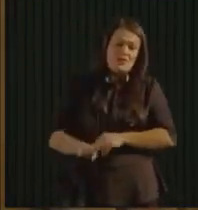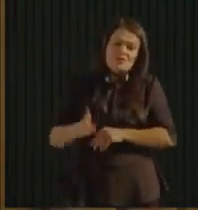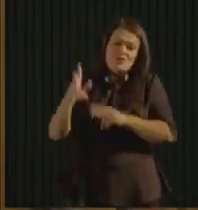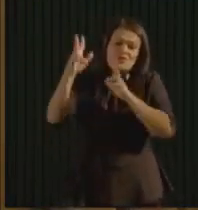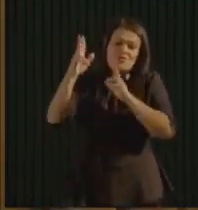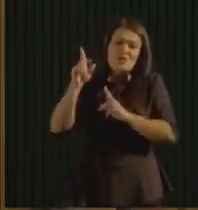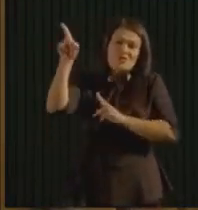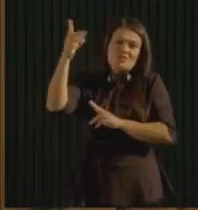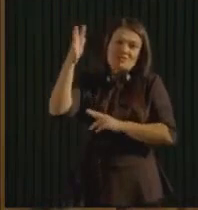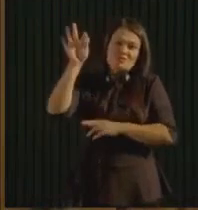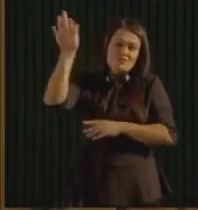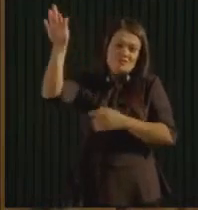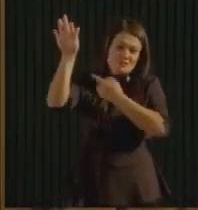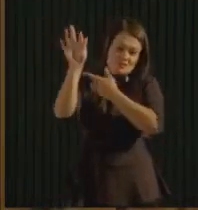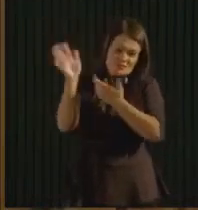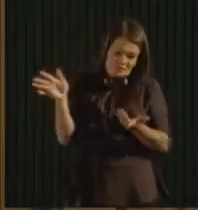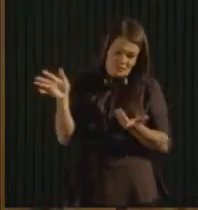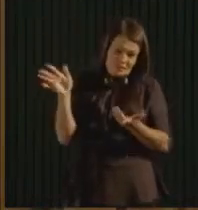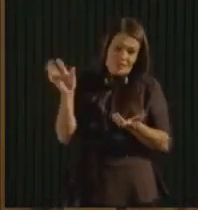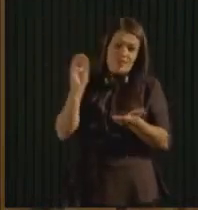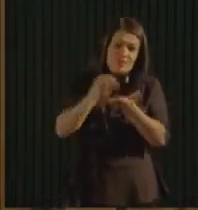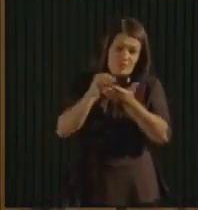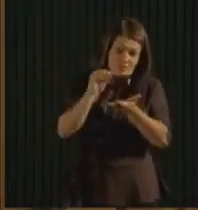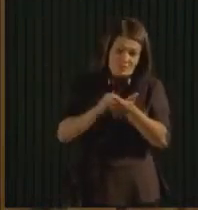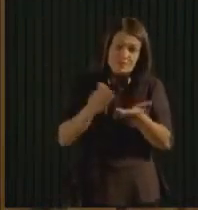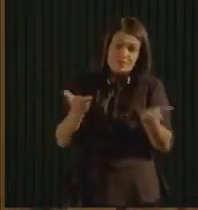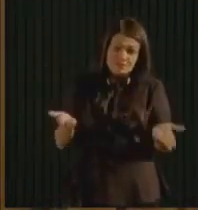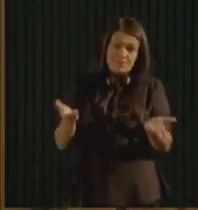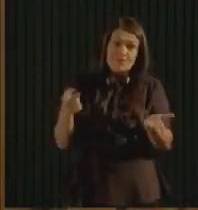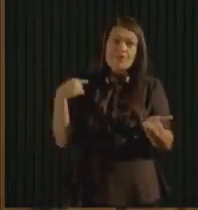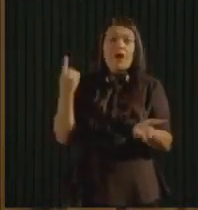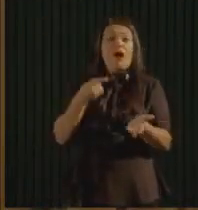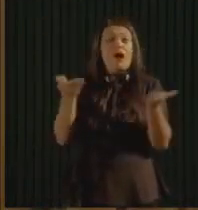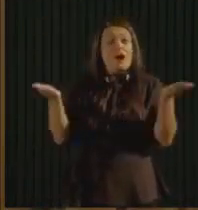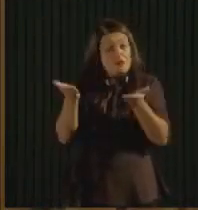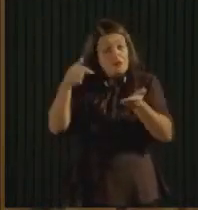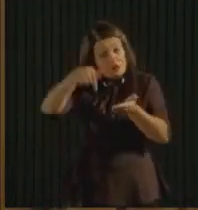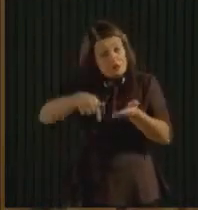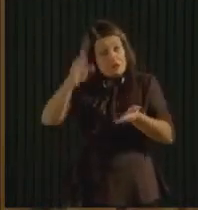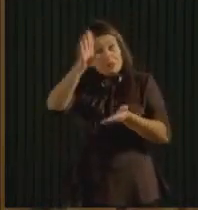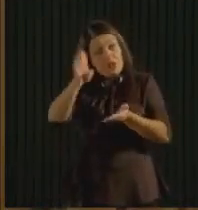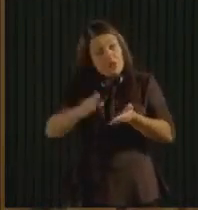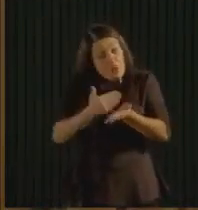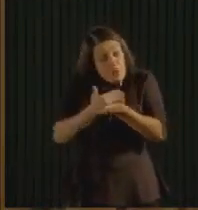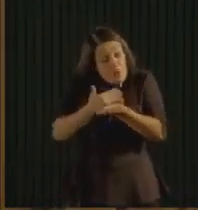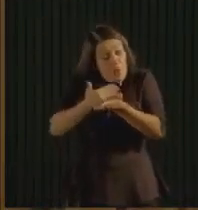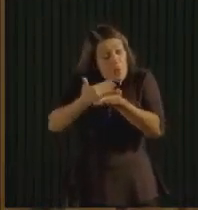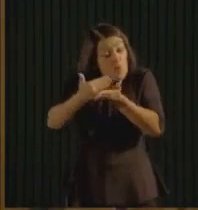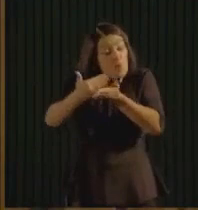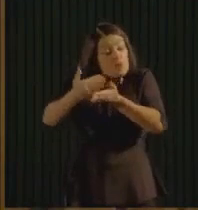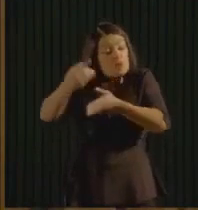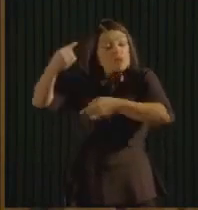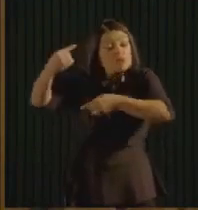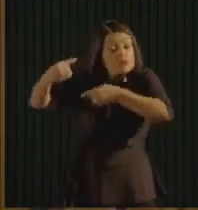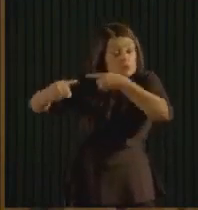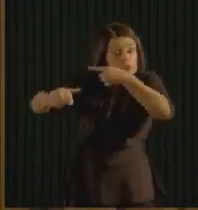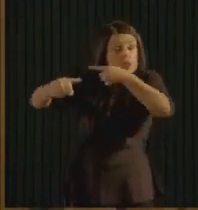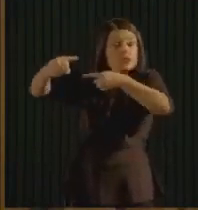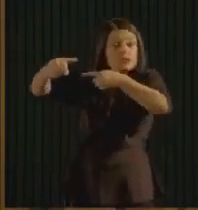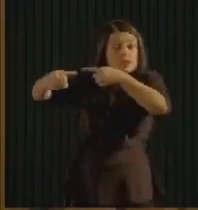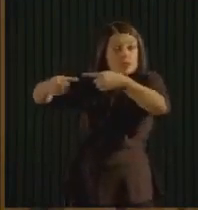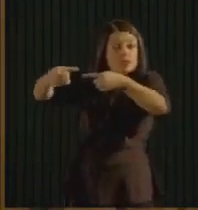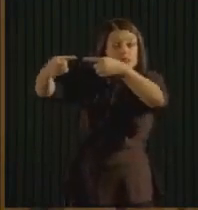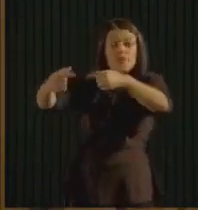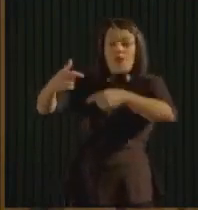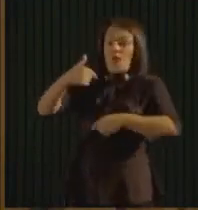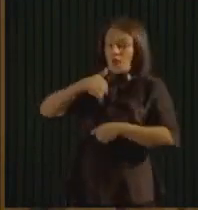ministra do Meio Ambiente na Embaixada do Brasil e cobrei dela o Plano Nacional de Ambiente e Saúde. E me comprometi, aqui